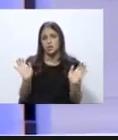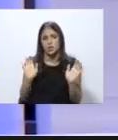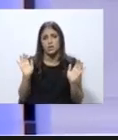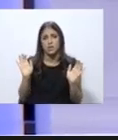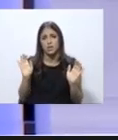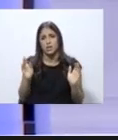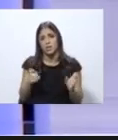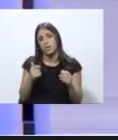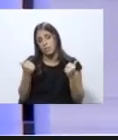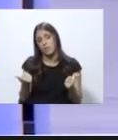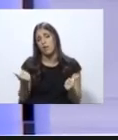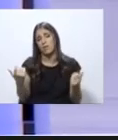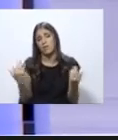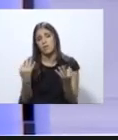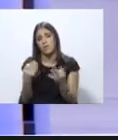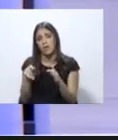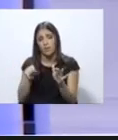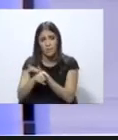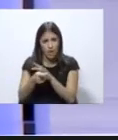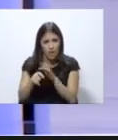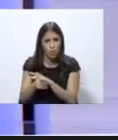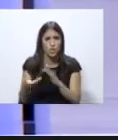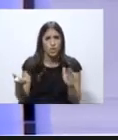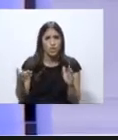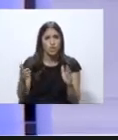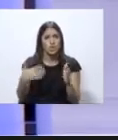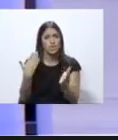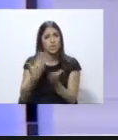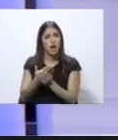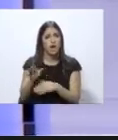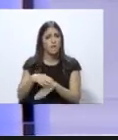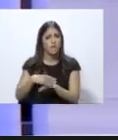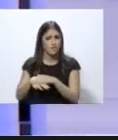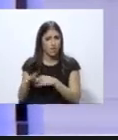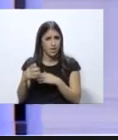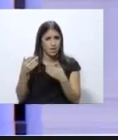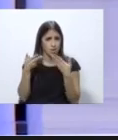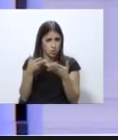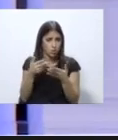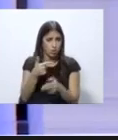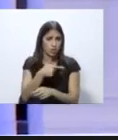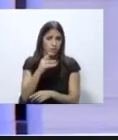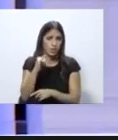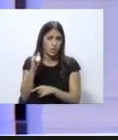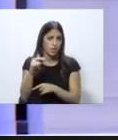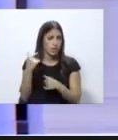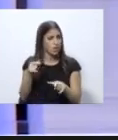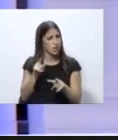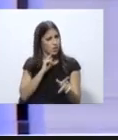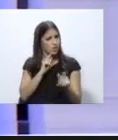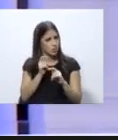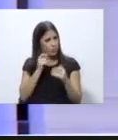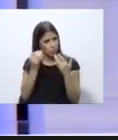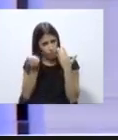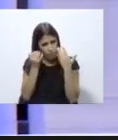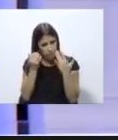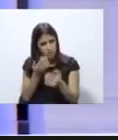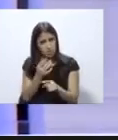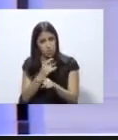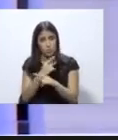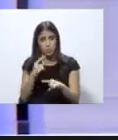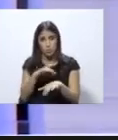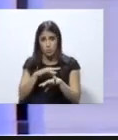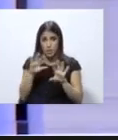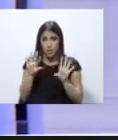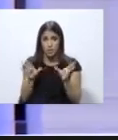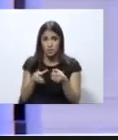Ainda bem que a fraude que o senhor Rui Pedro Brás comete com a ajuda da TVI é dar notícias. Porque em tempos de pandemia, se ele